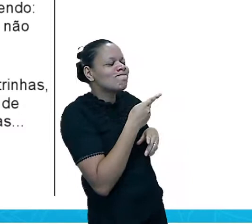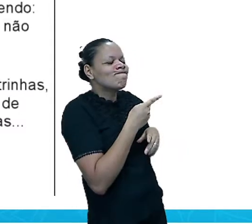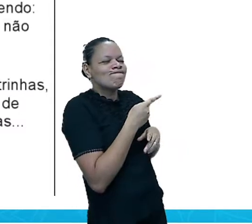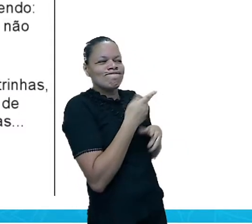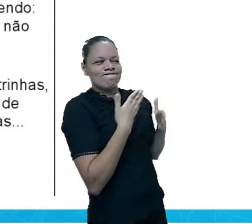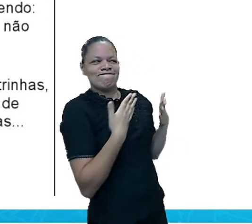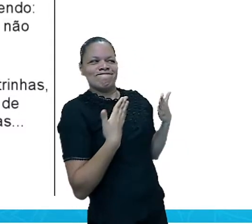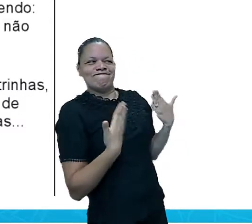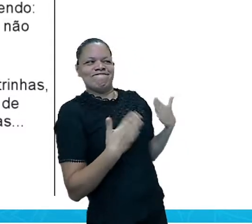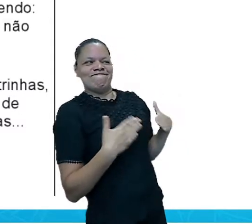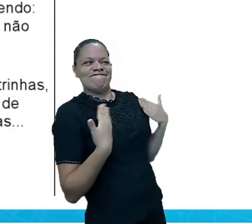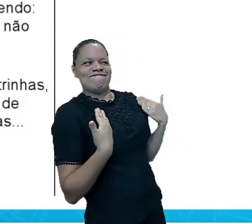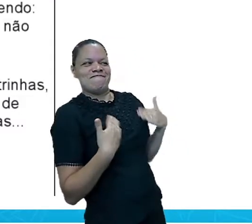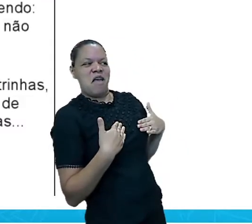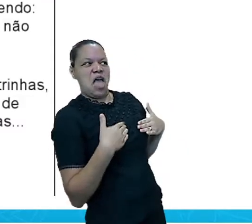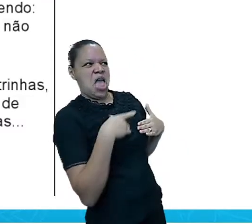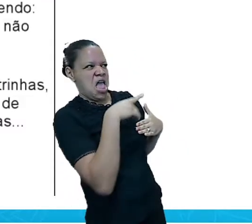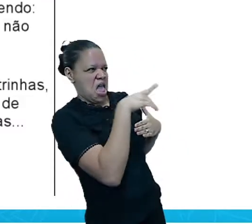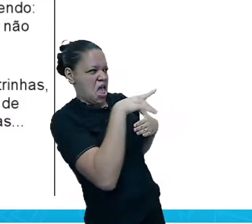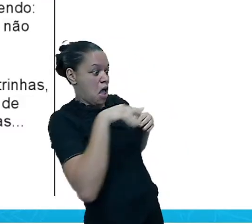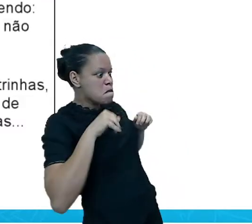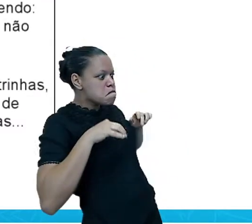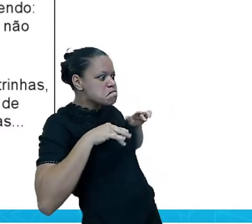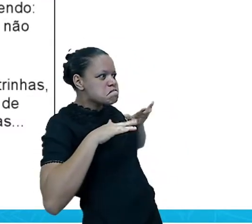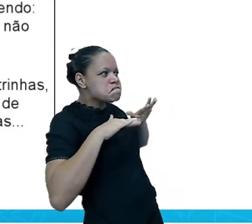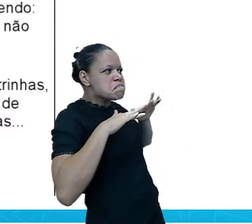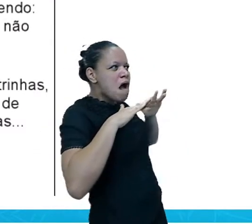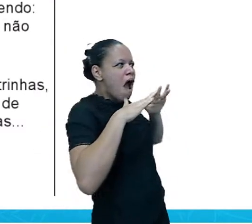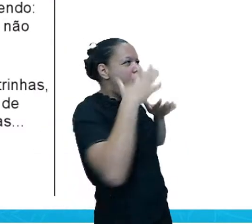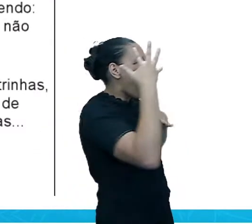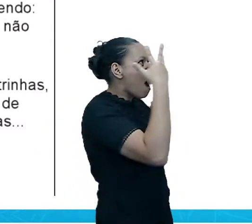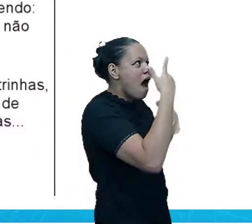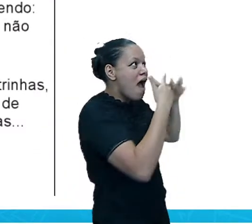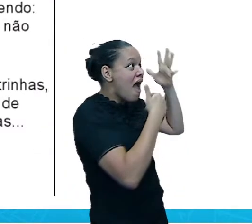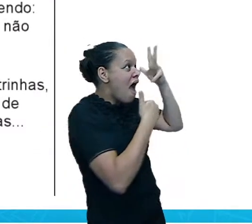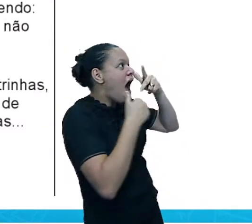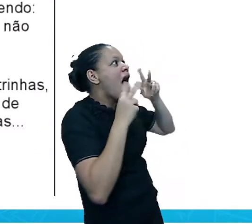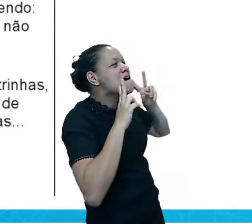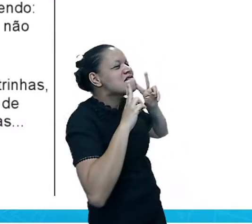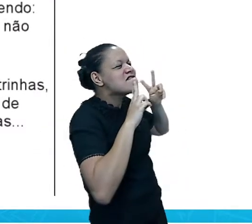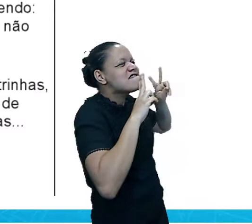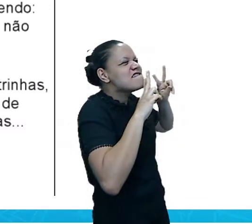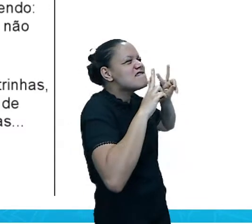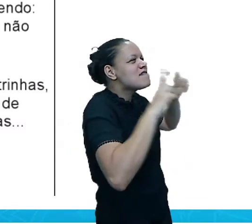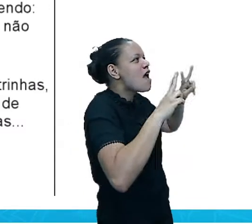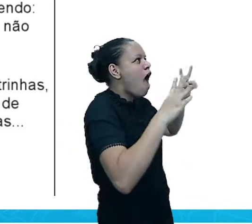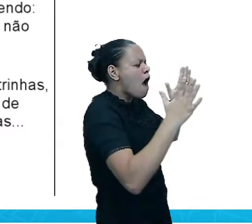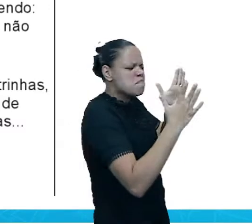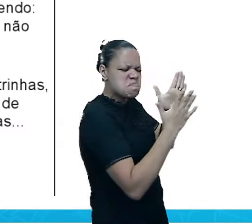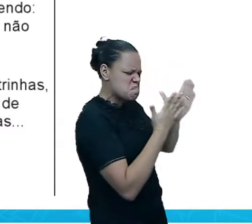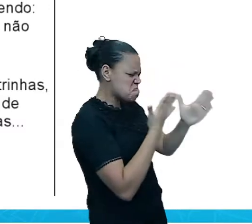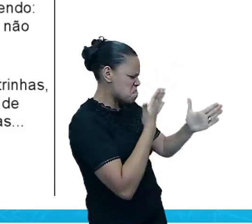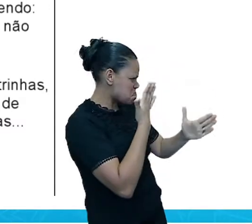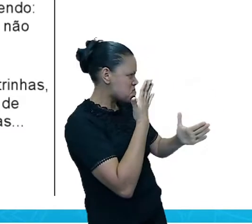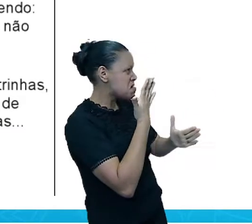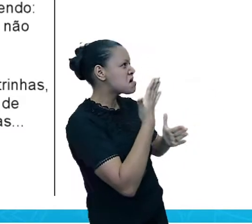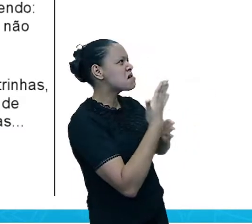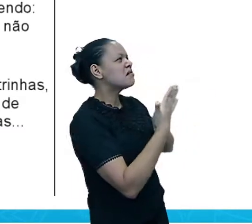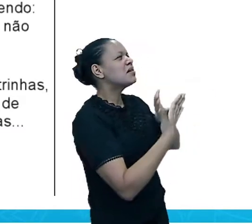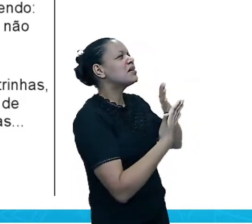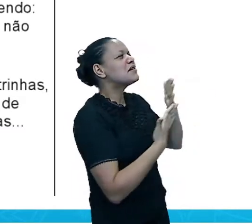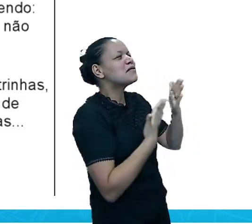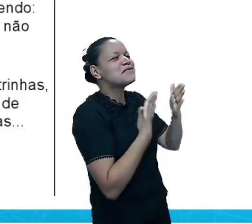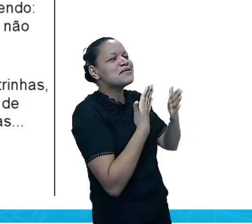pássaro magnífico avisto nessa árvore! Que beleza estonteante!